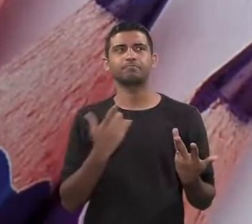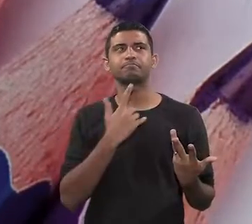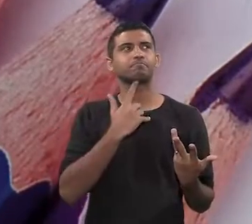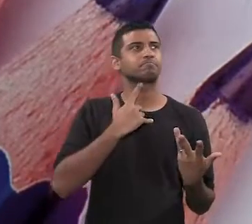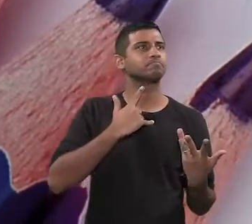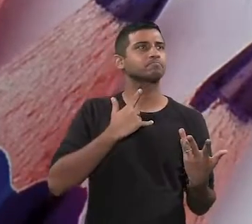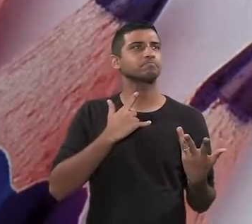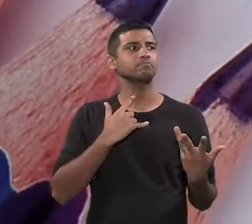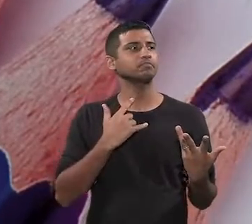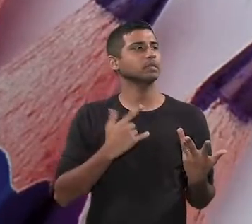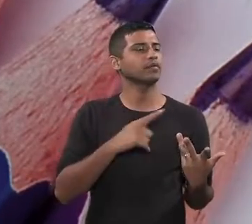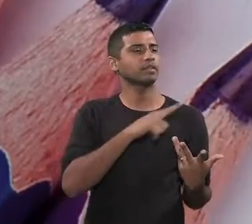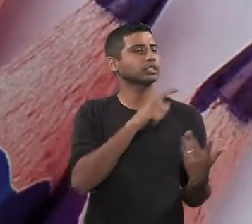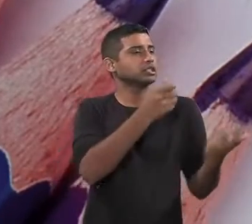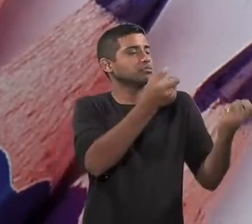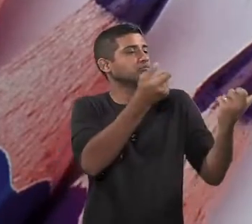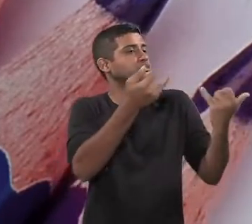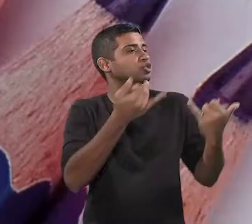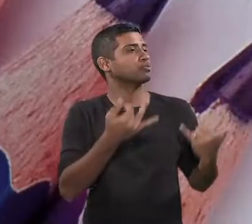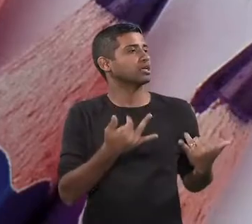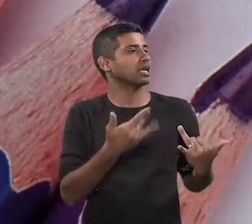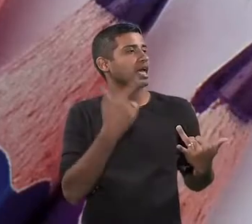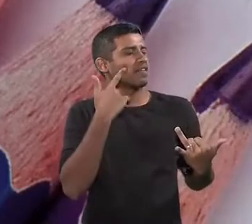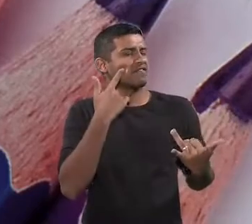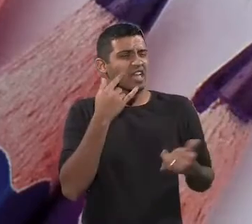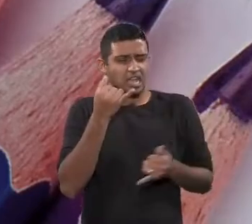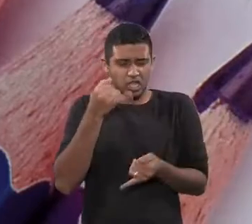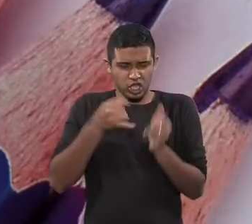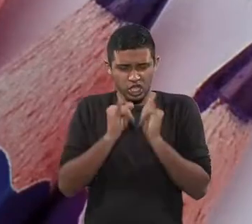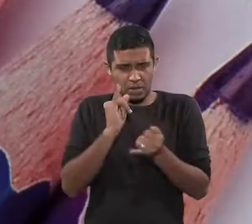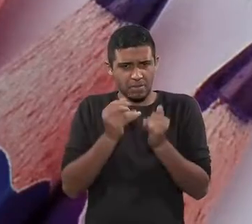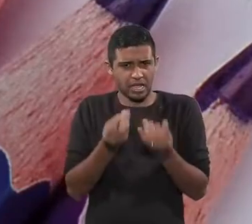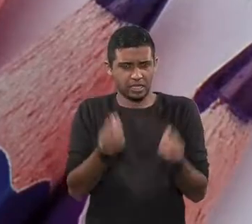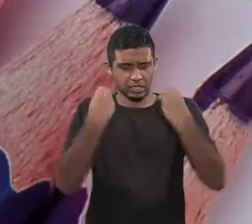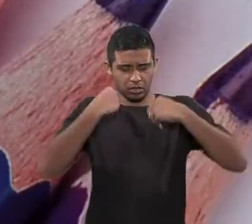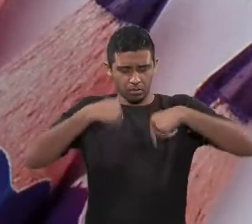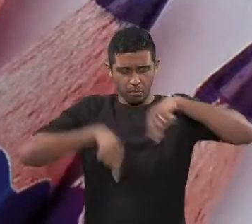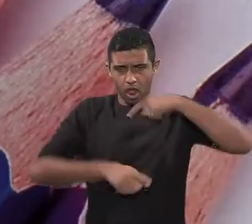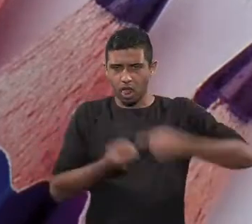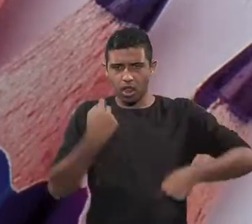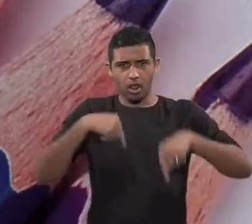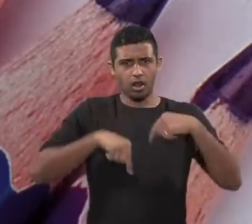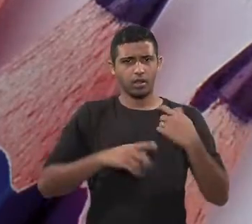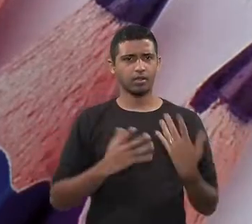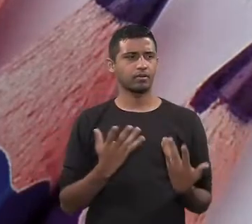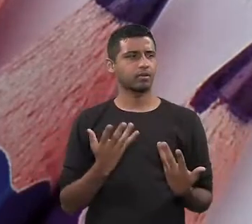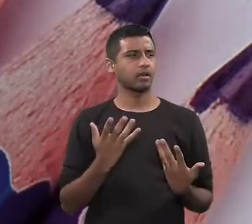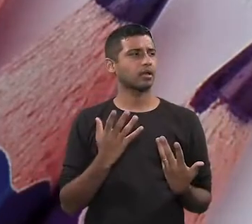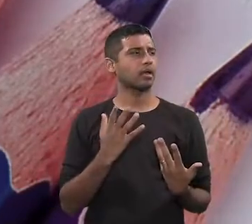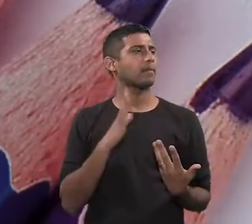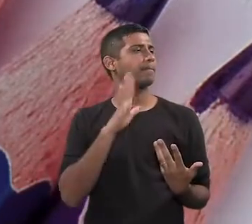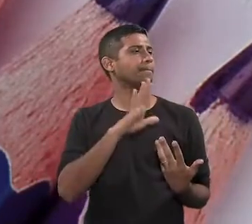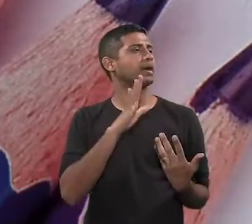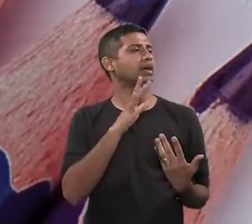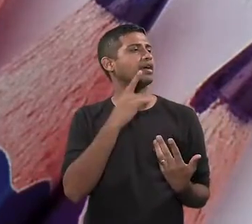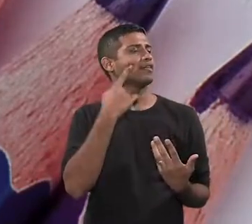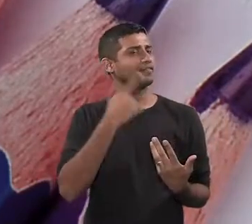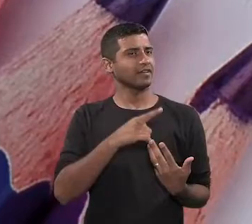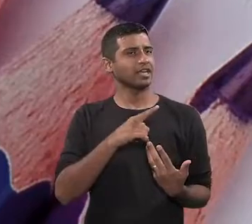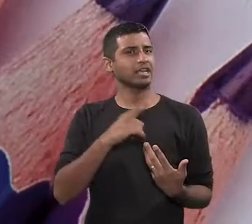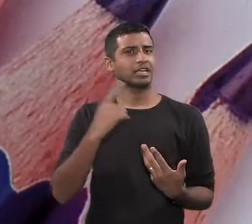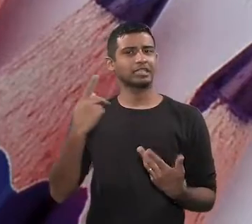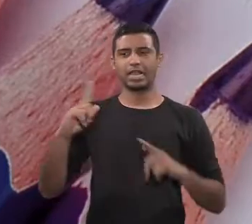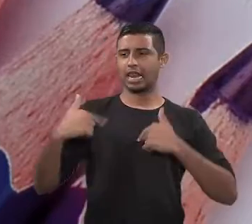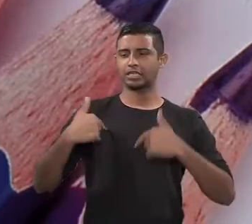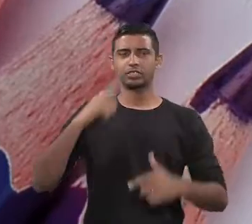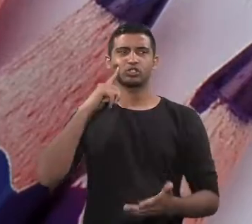que ocorre a química que ocorre no organismo da gente, mas essa questão de tomada